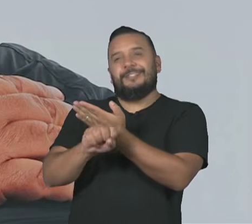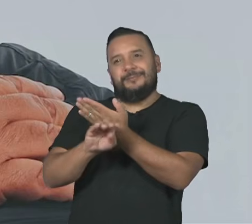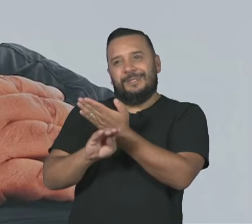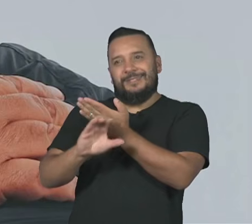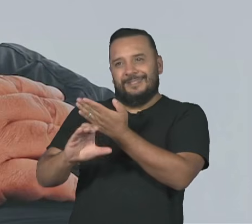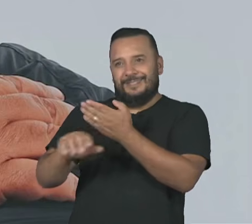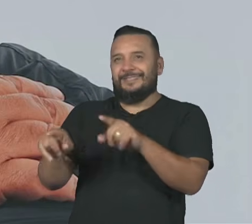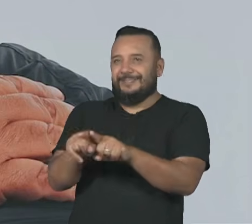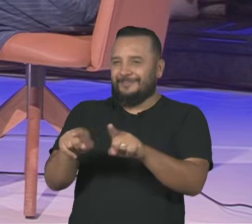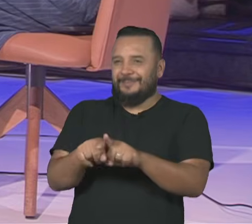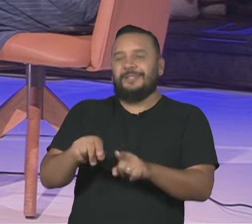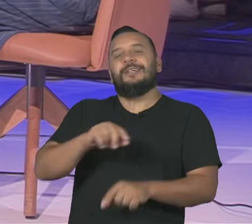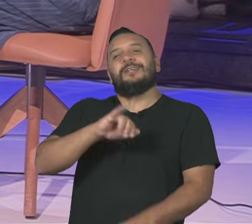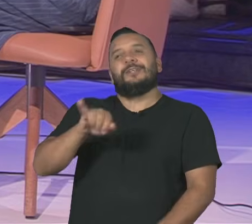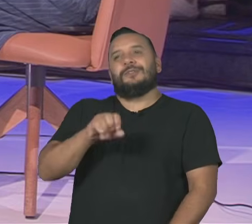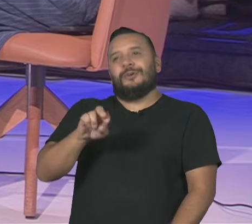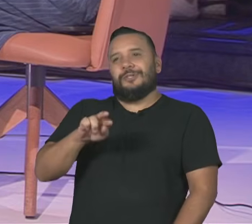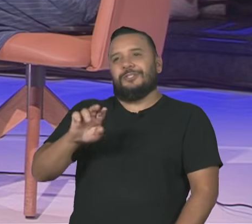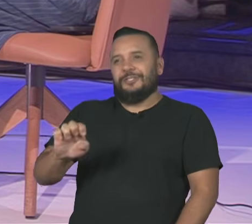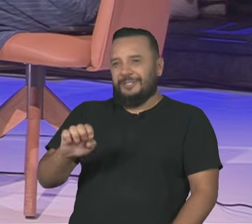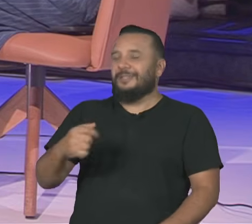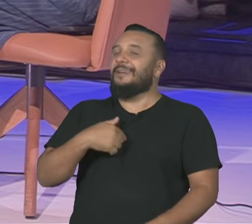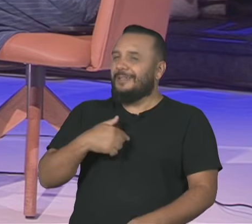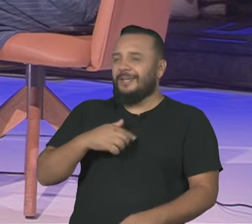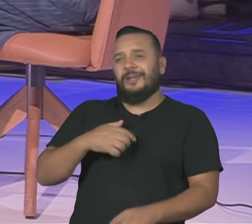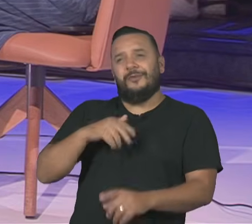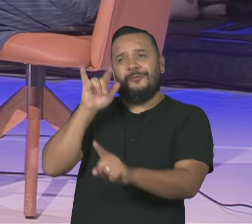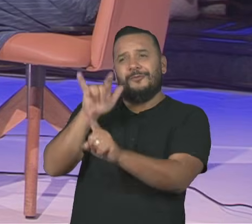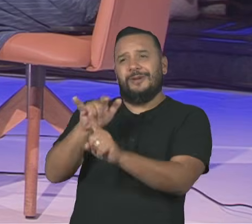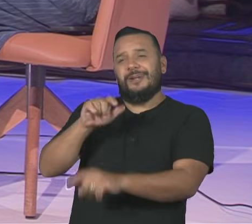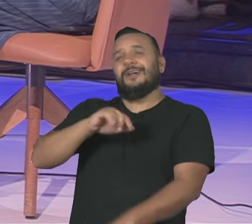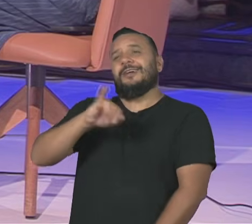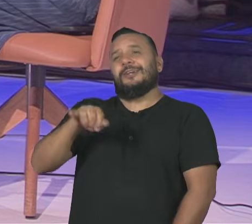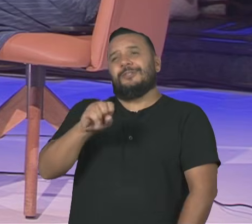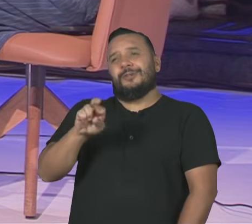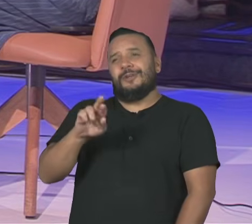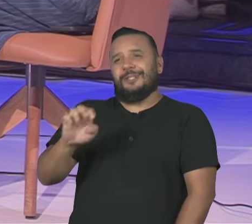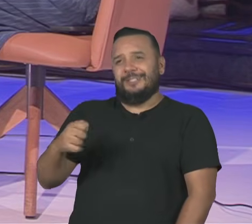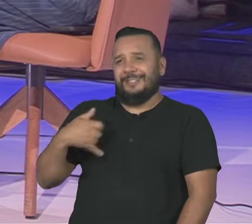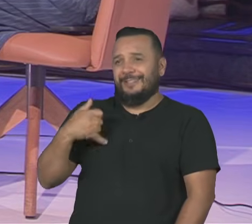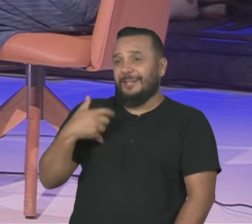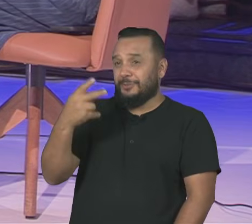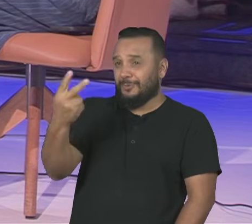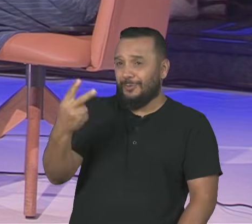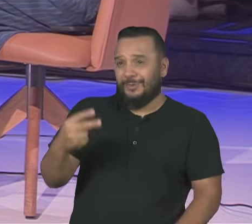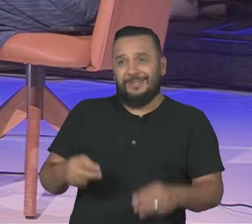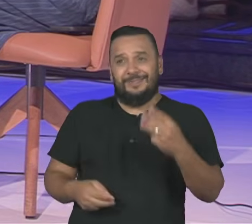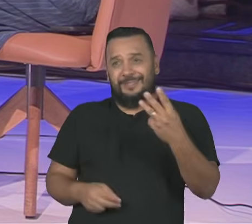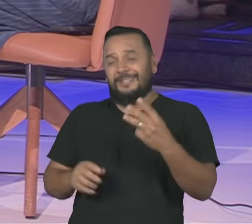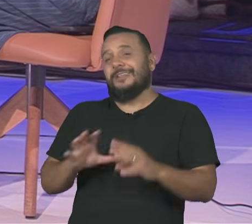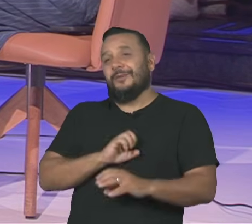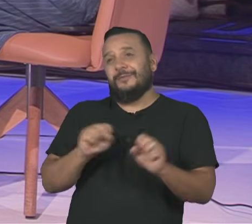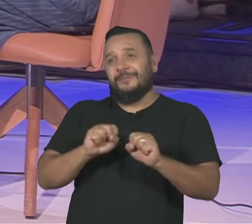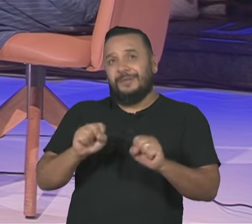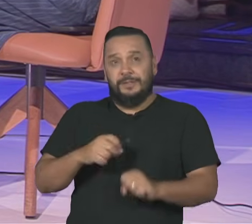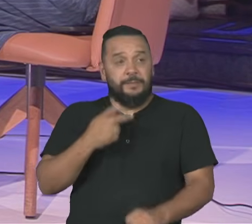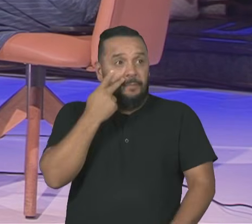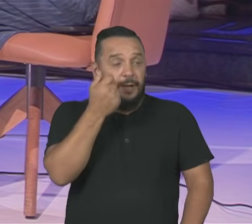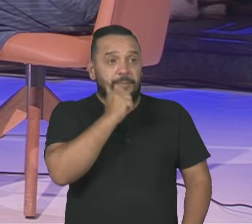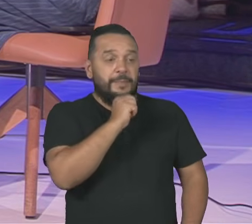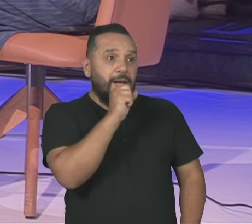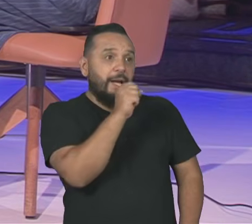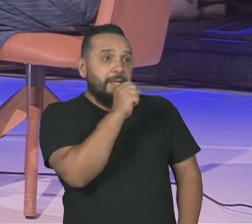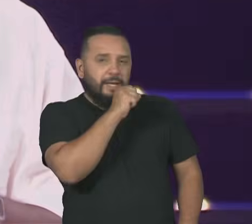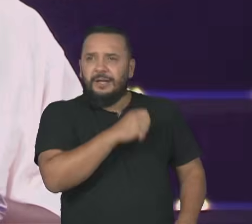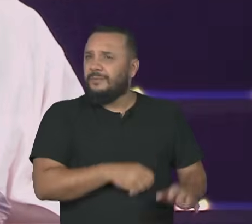Jorge Aragão muito. Eu virei fã do Jorge Aragão, sei lá, com 2, 3 anos de idade, eu já era fã do Jorge Aragão. Mas eles cantavam, seus pais, ou só em